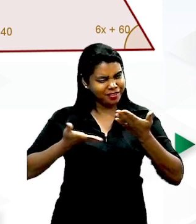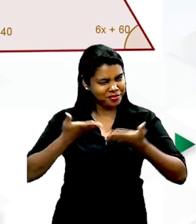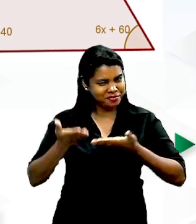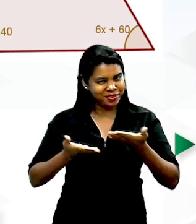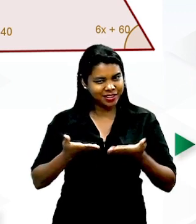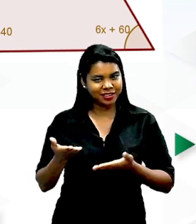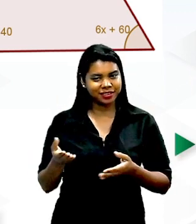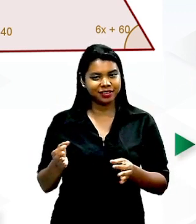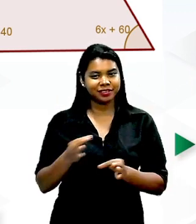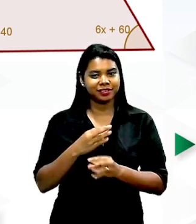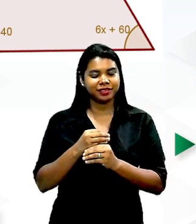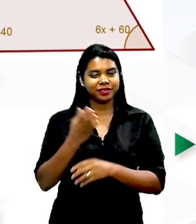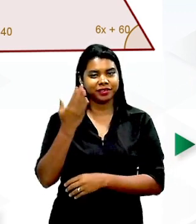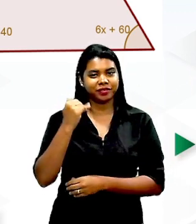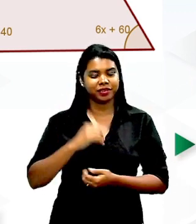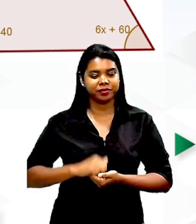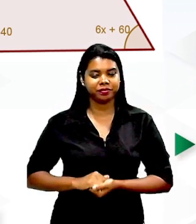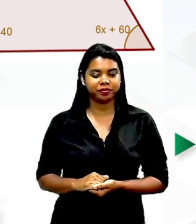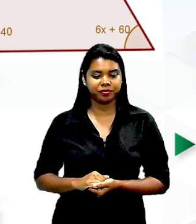Fechou, então vem comigo.